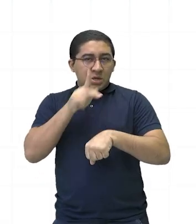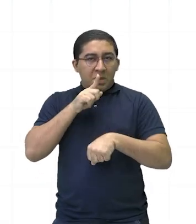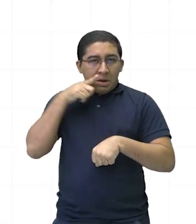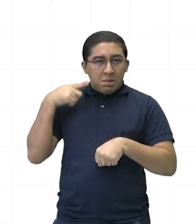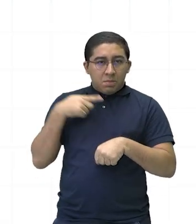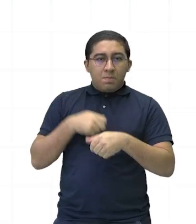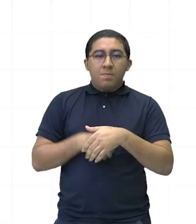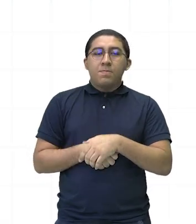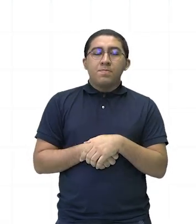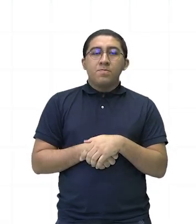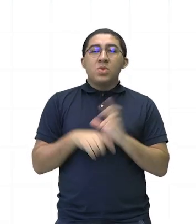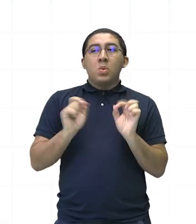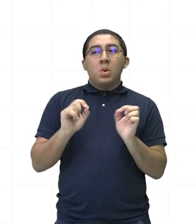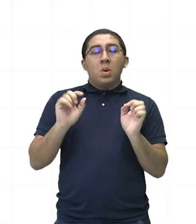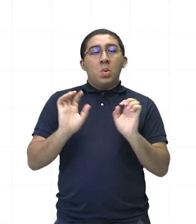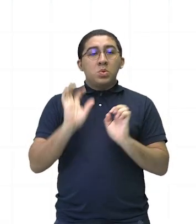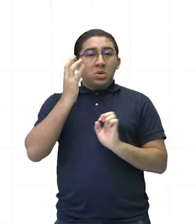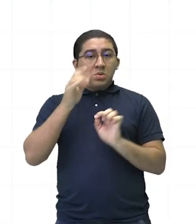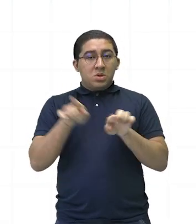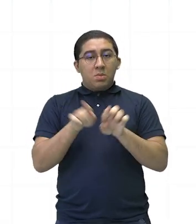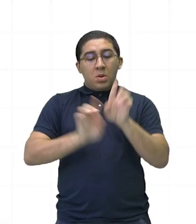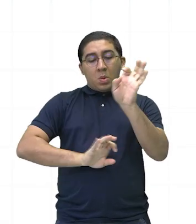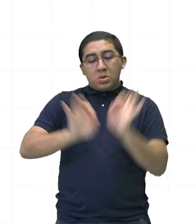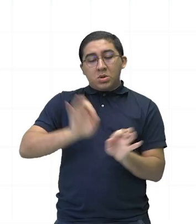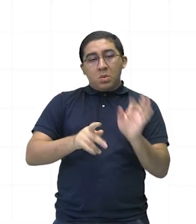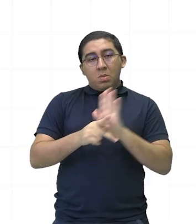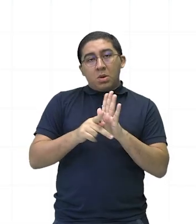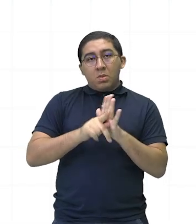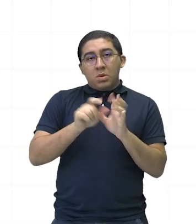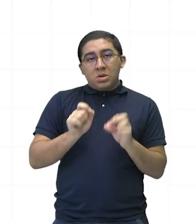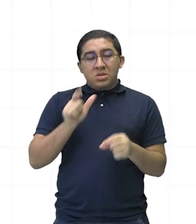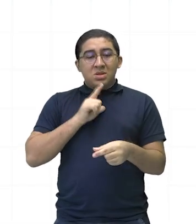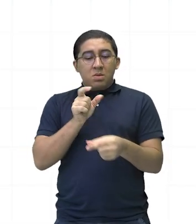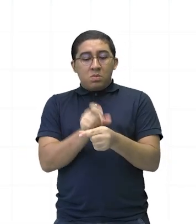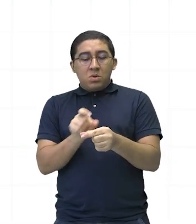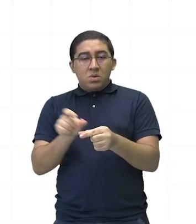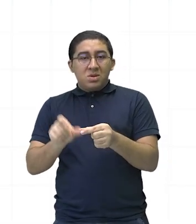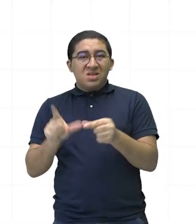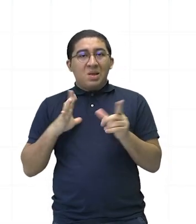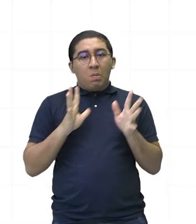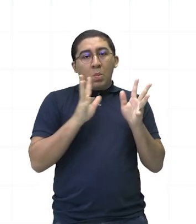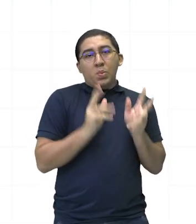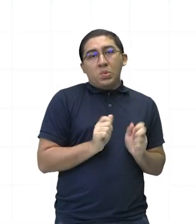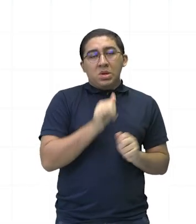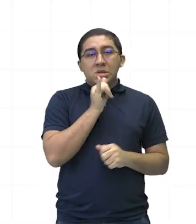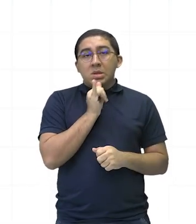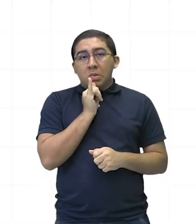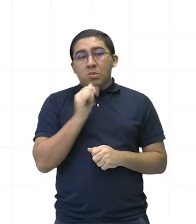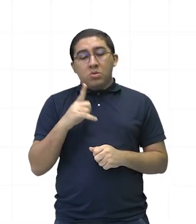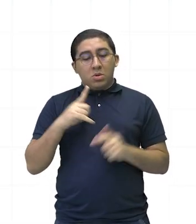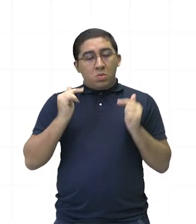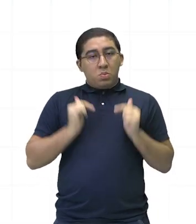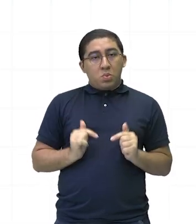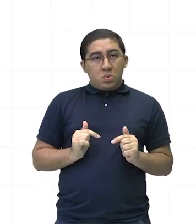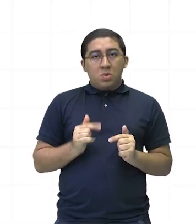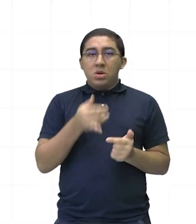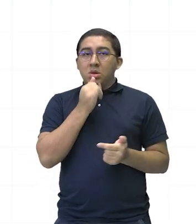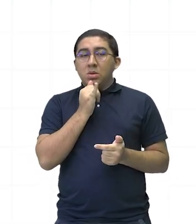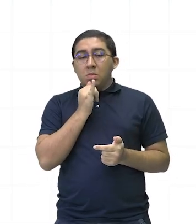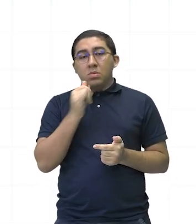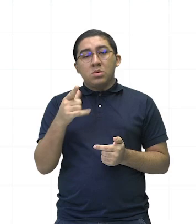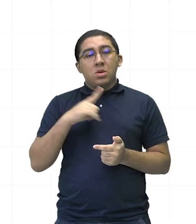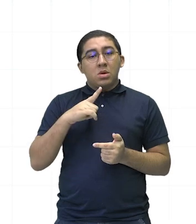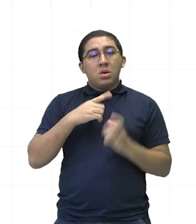o que ele fez? Bem, ele separou indivíduos que ele chamou de puro, ou seja, ele trabalhou